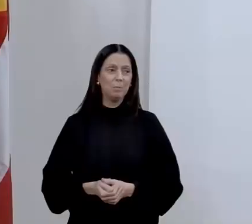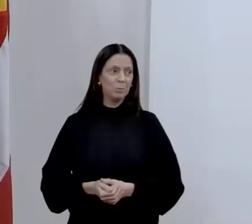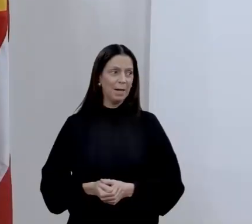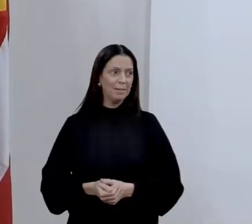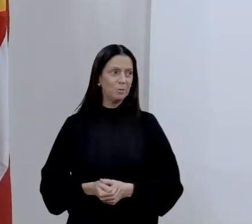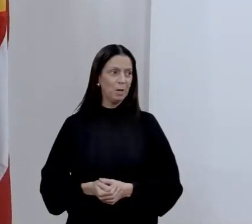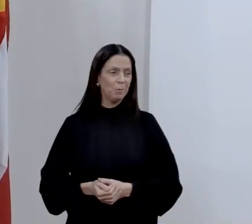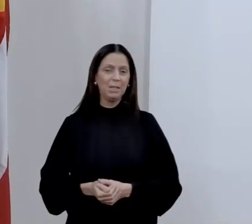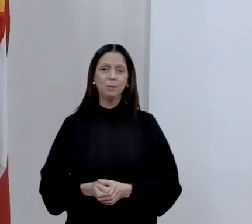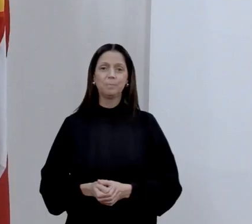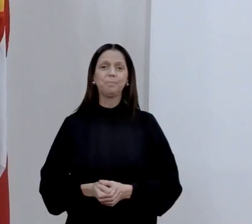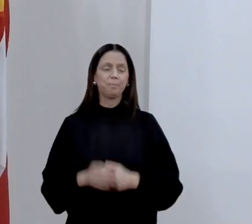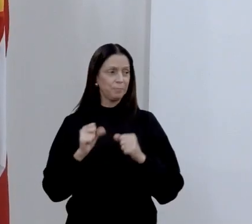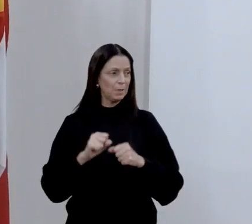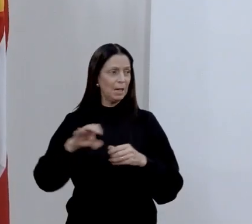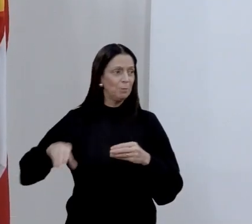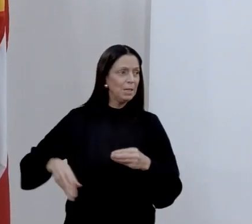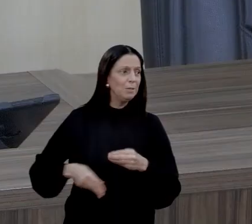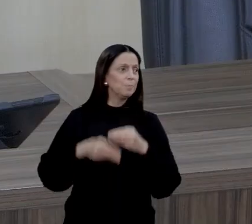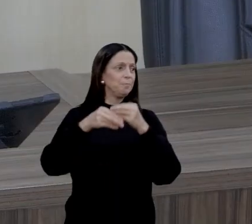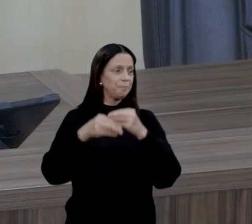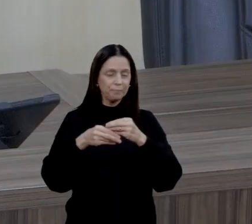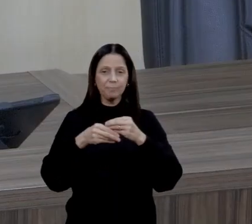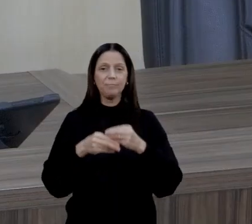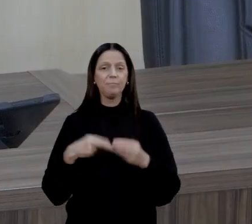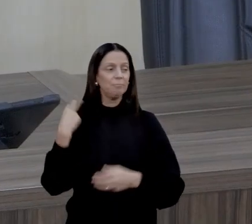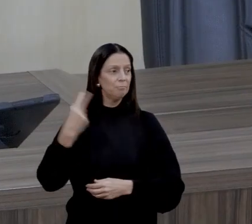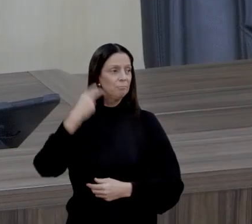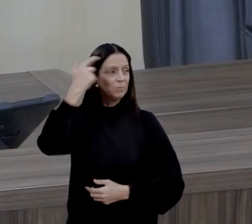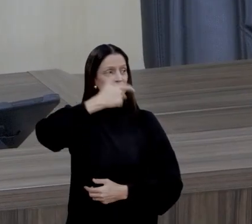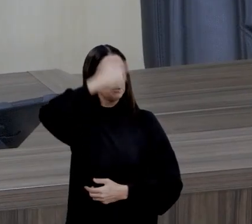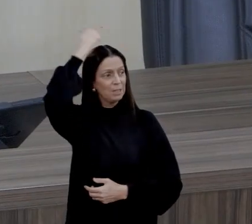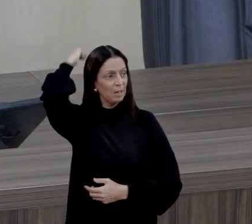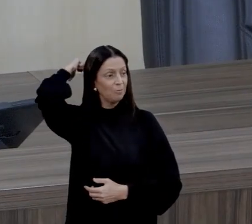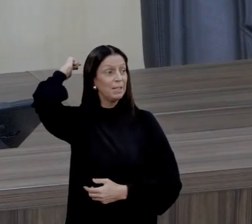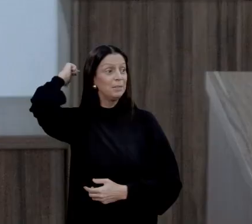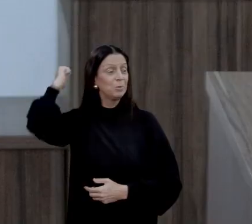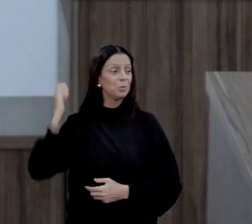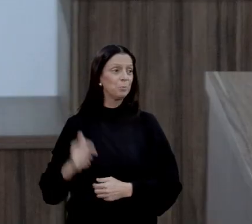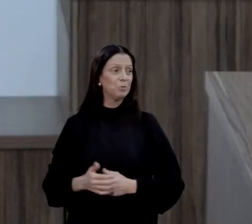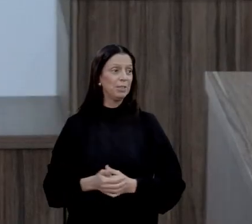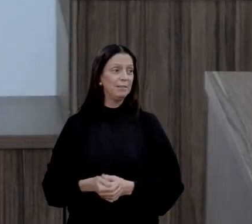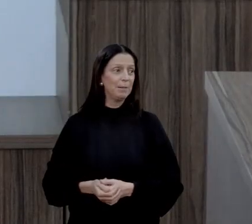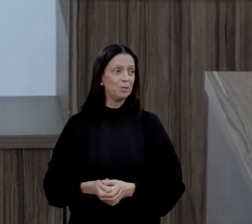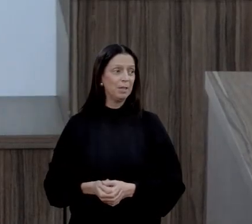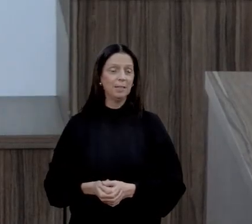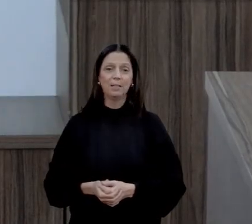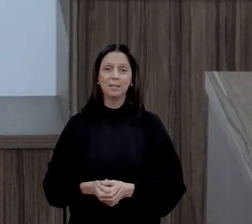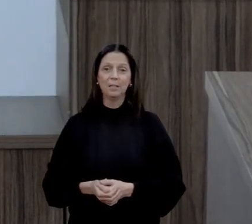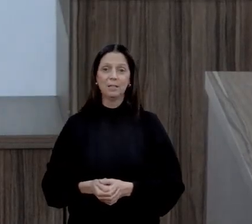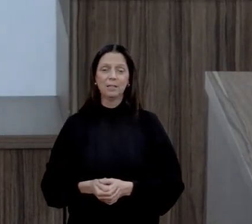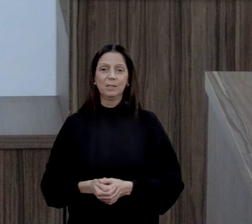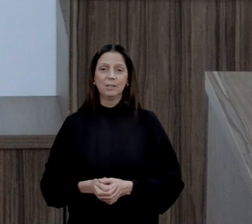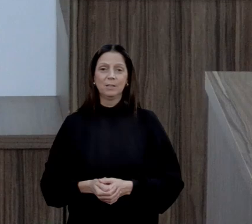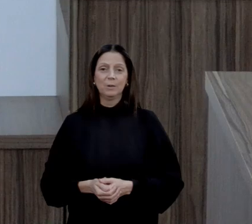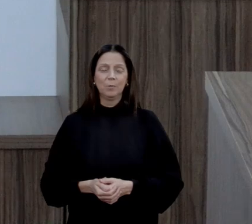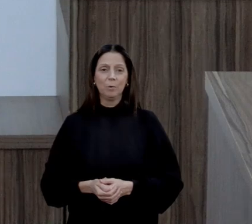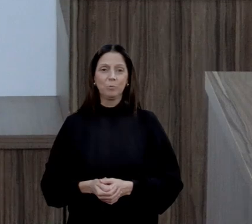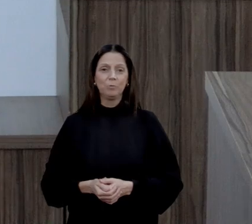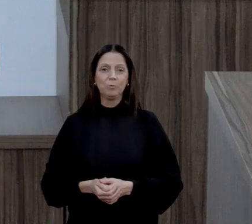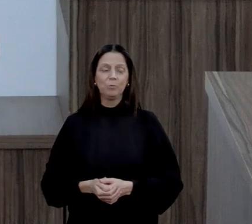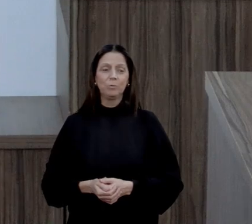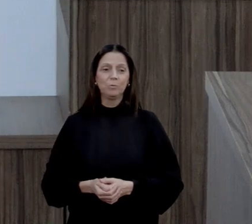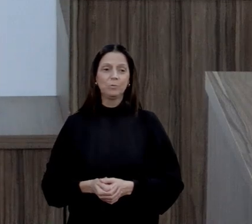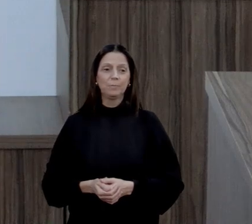Concedo também a parte ao vereador Adriano Pereira. Em a parte, Adriano Pereira. Vereador Bruno, eu queria